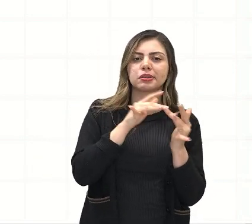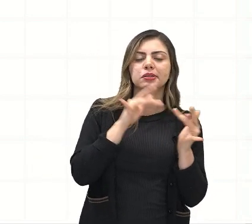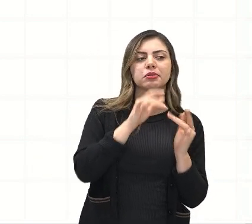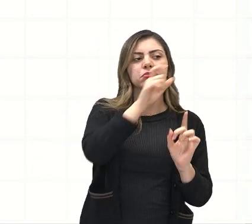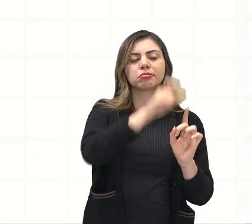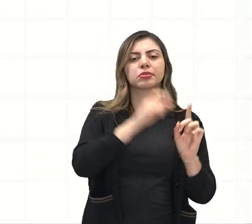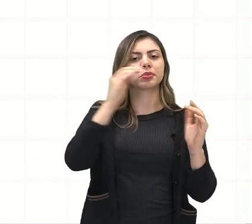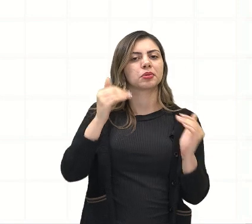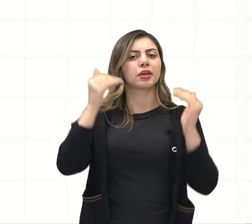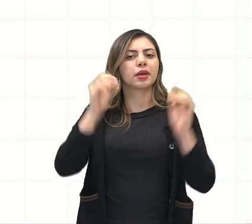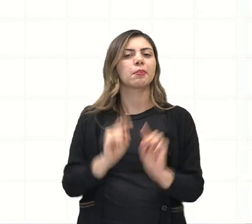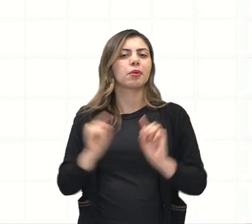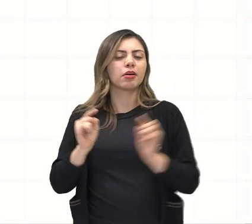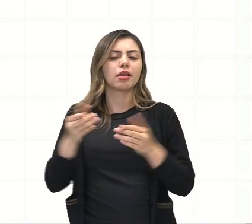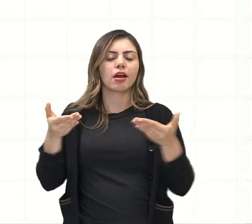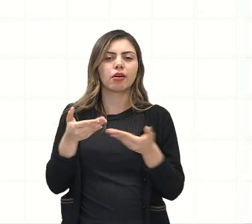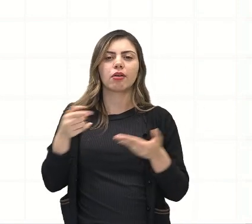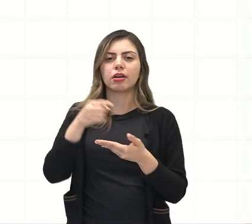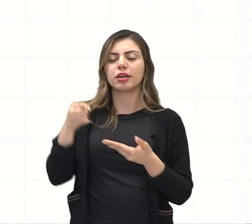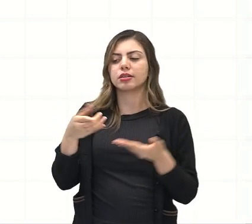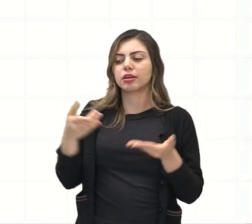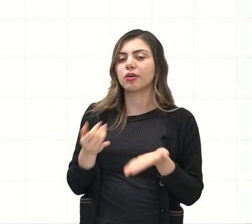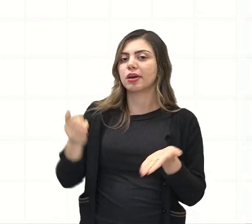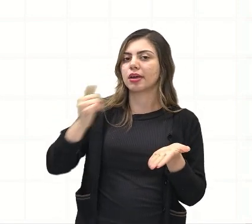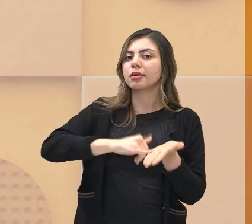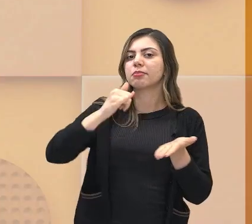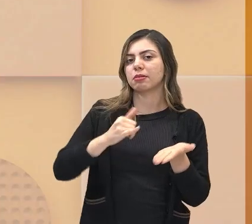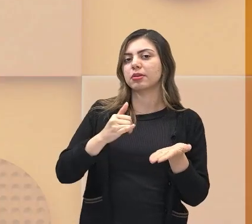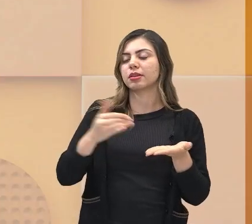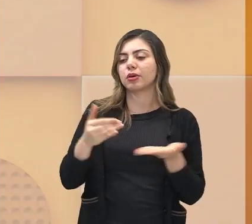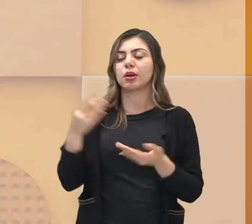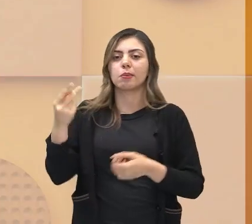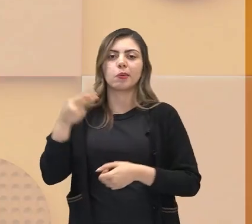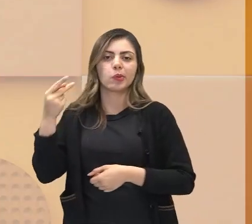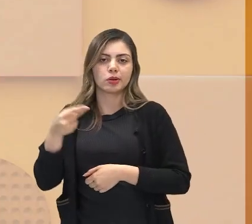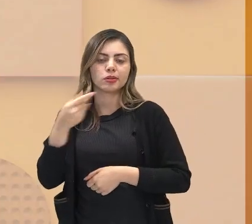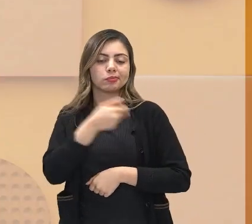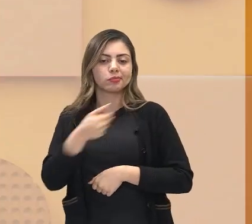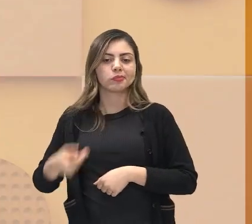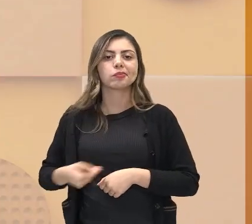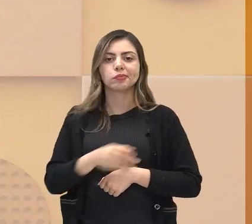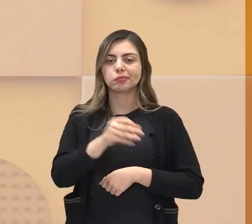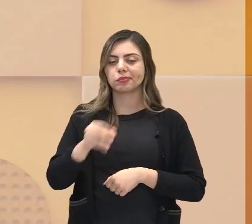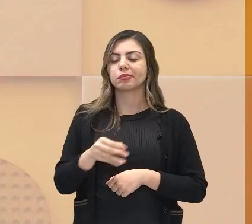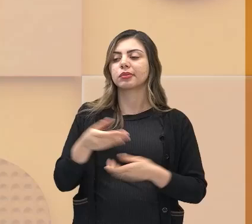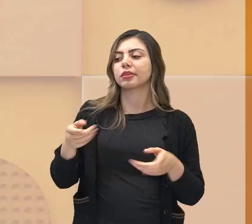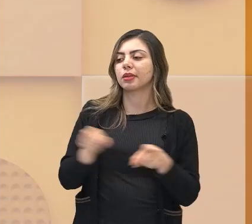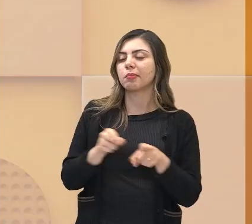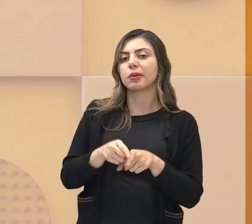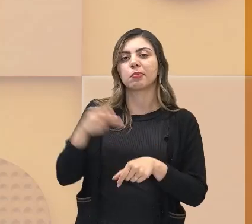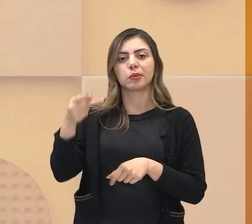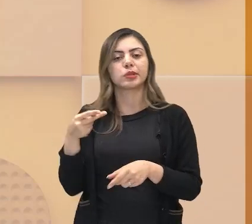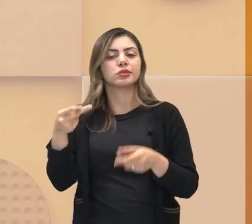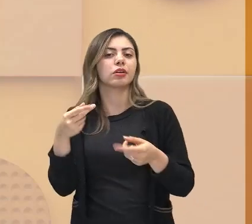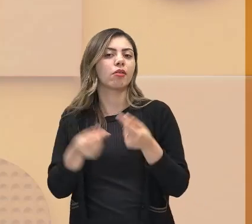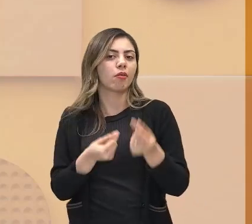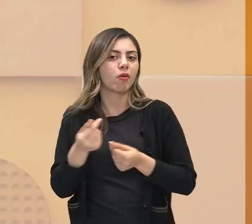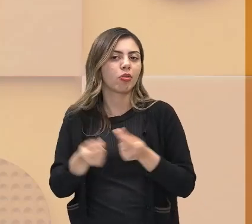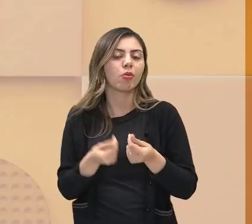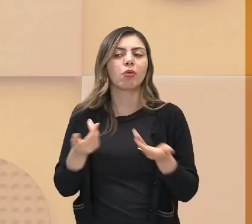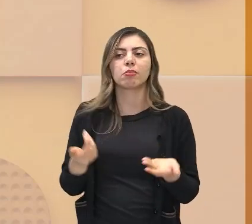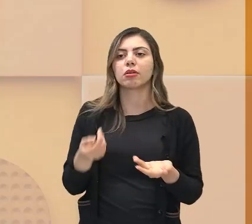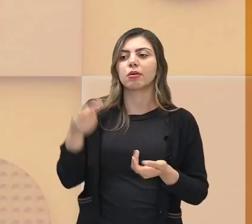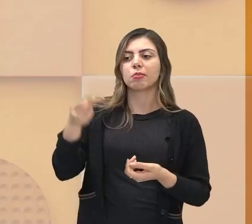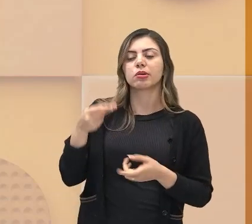estarão à frente da implementação das políticas públicas, das políticas econômicas, das políticas sociais